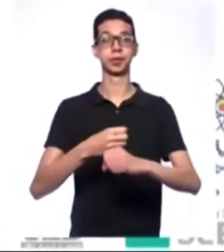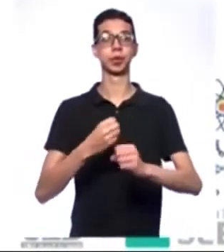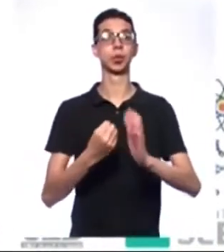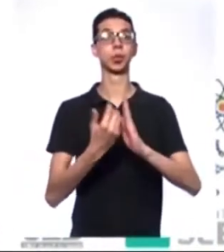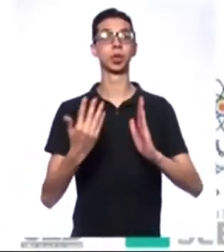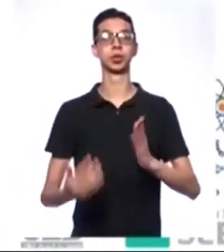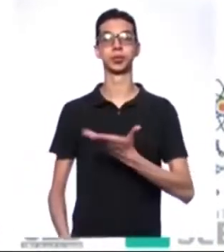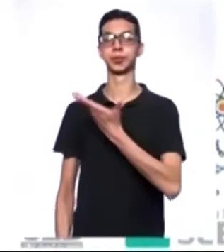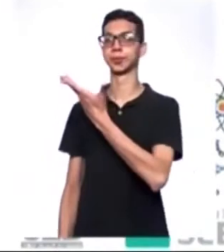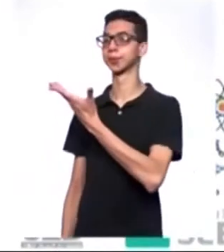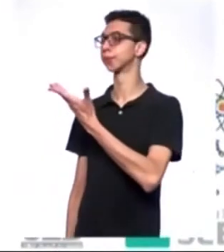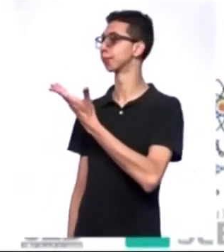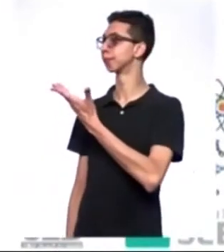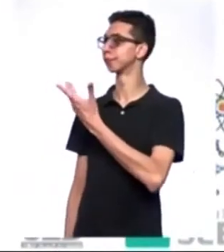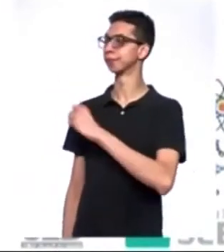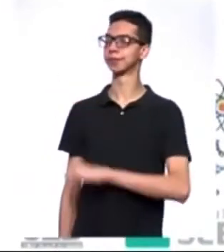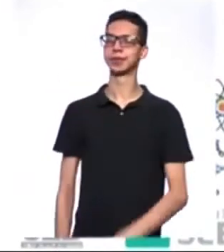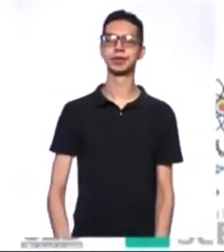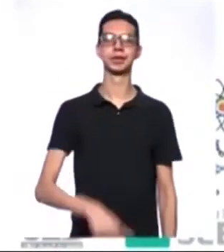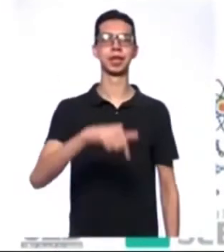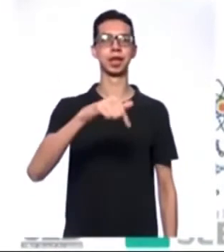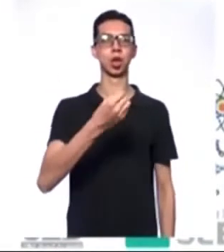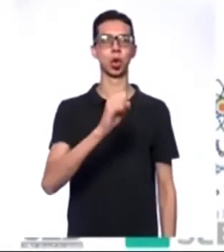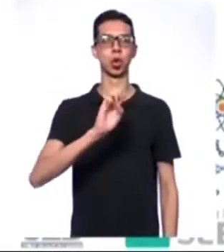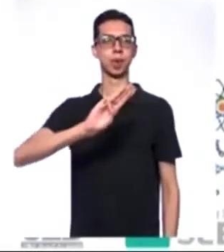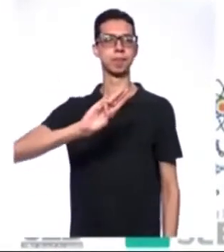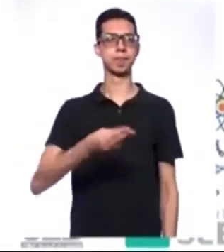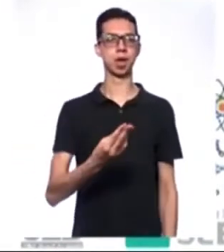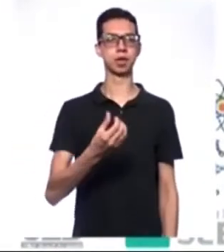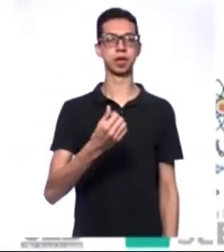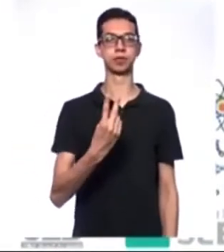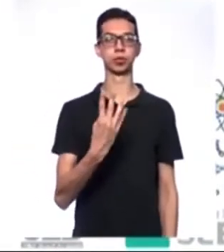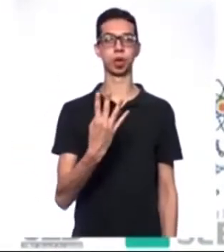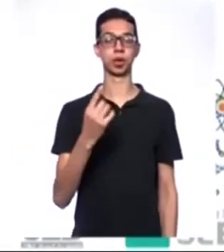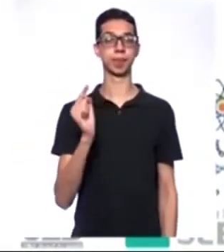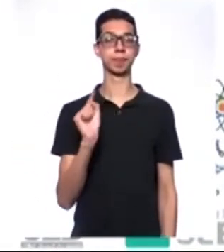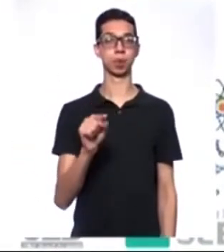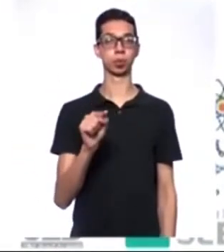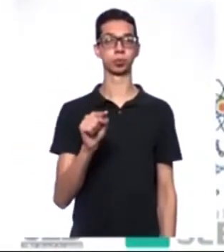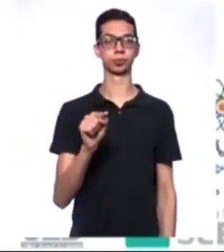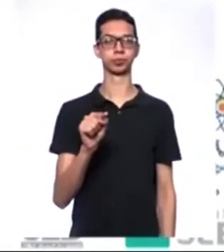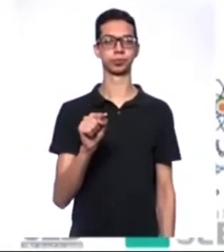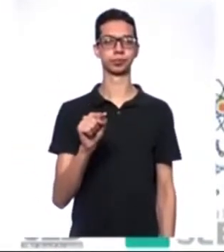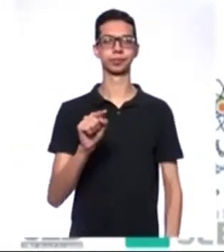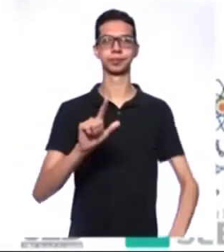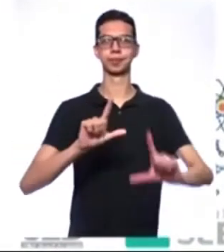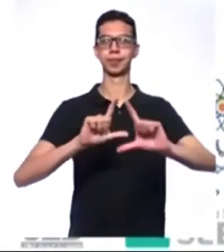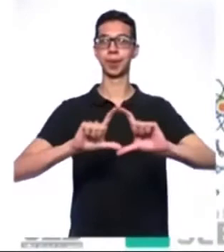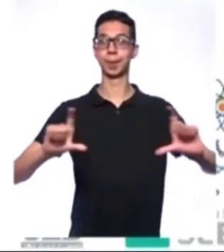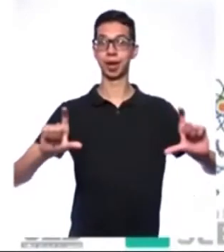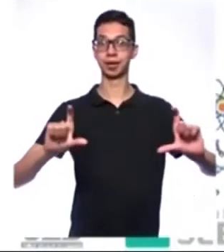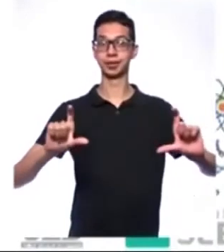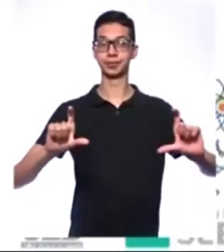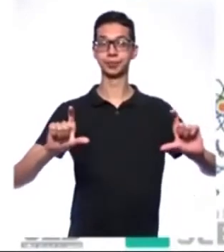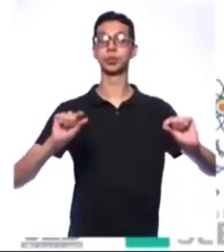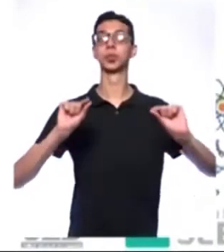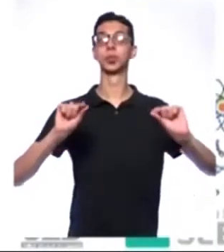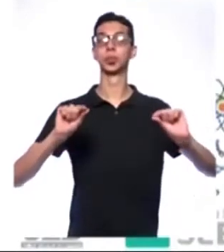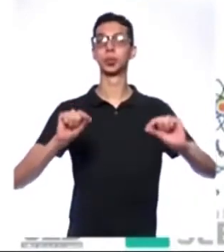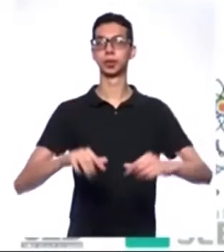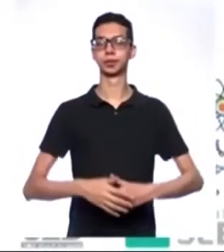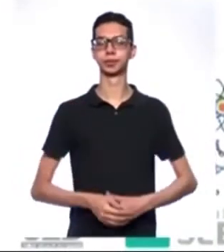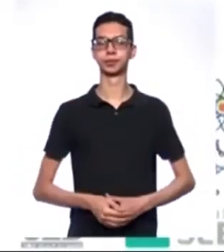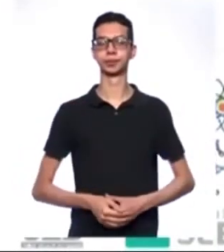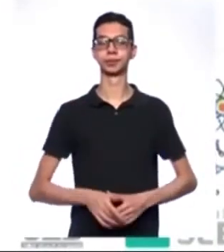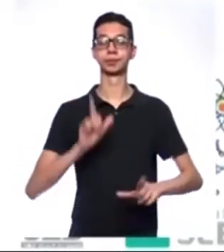conta vai dar 78 milhões seiscentos e vinte e quatro mil placas e tem o que vamos